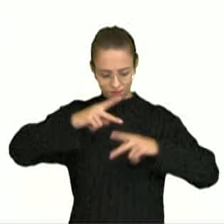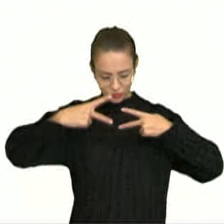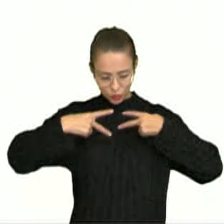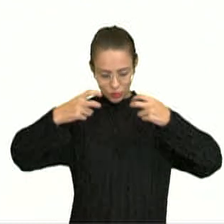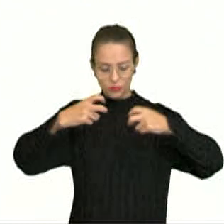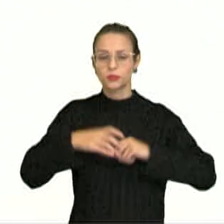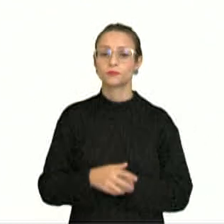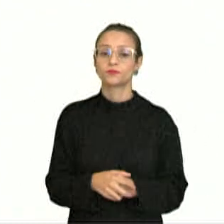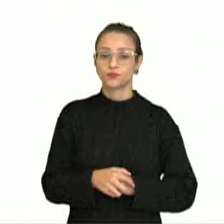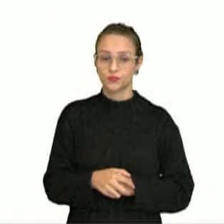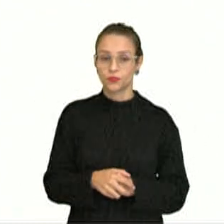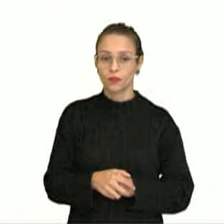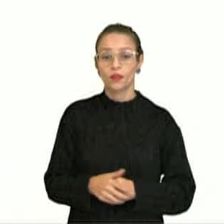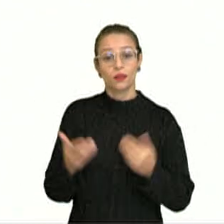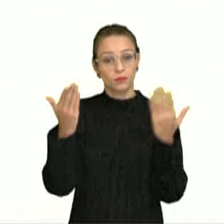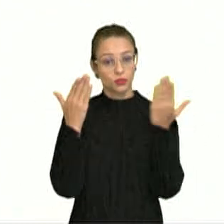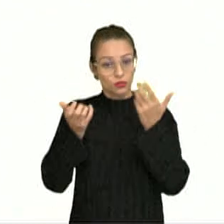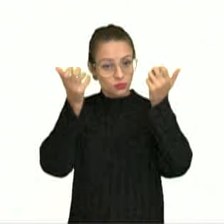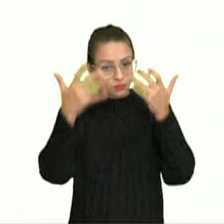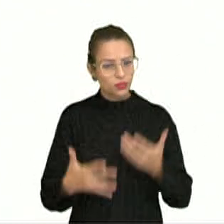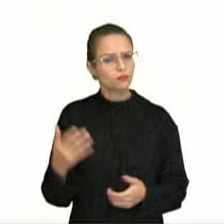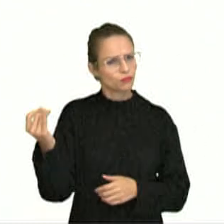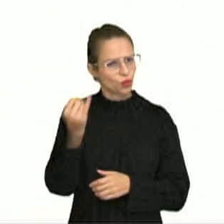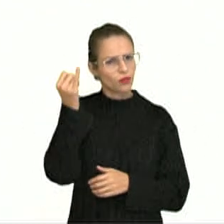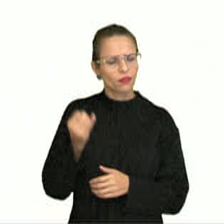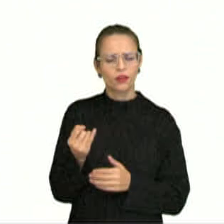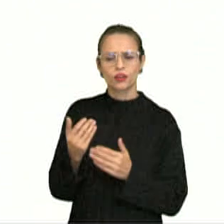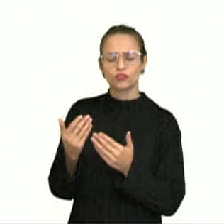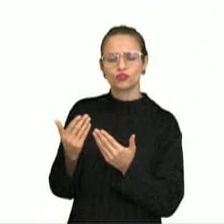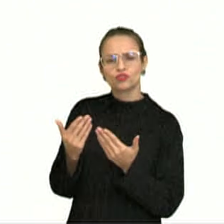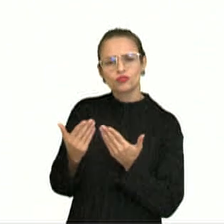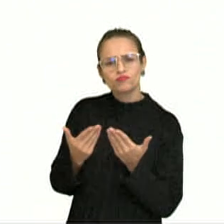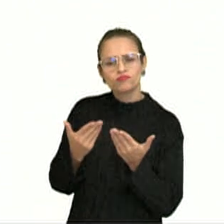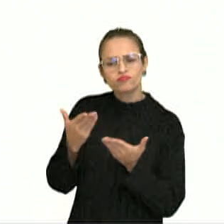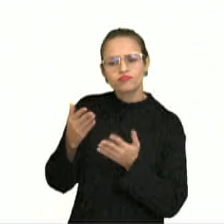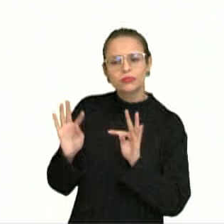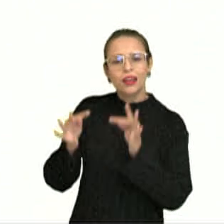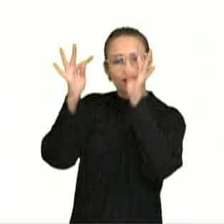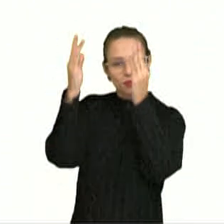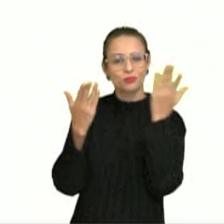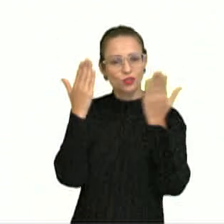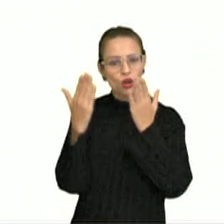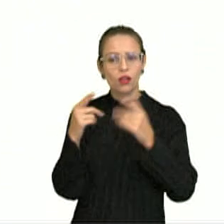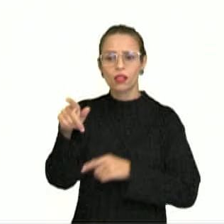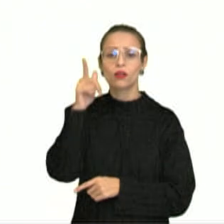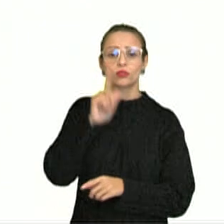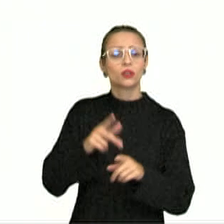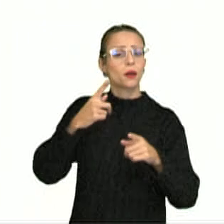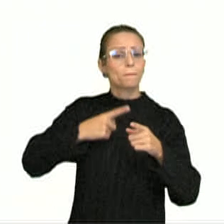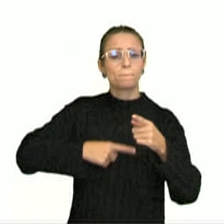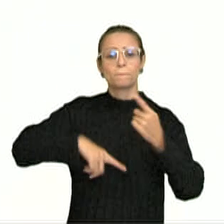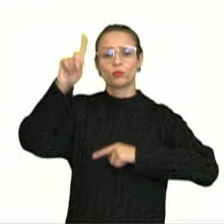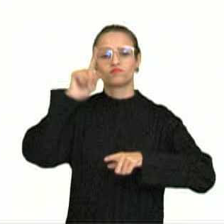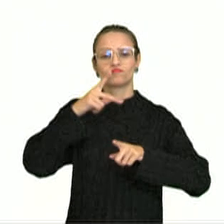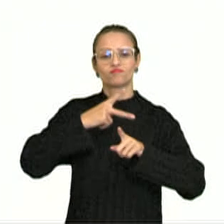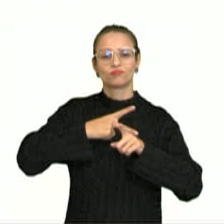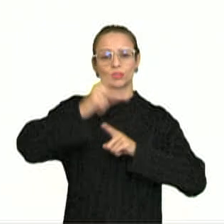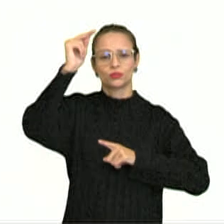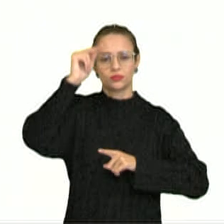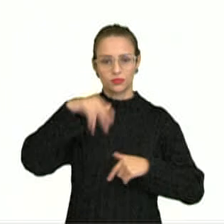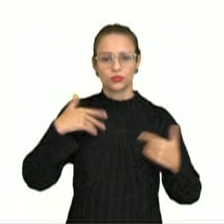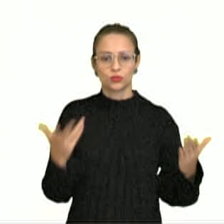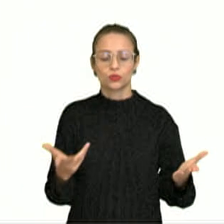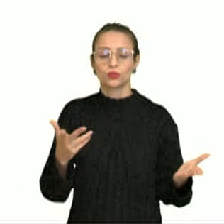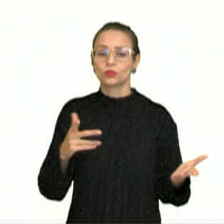dizendo aqui que é importante ter um acompanhamento psicológico para que essas pessoas consigam superar esses processos, para que consigam